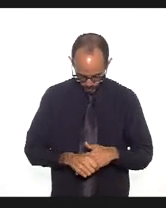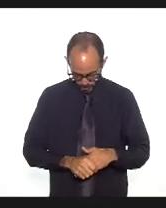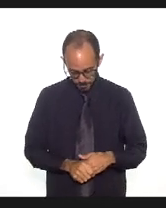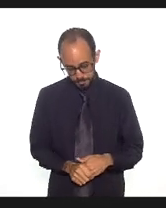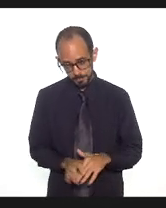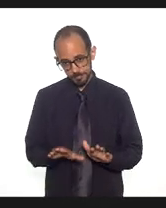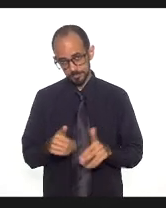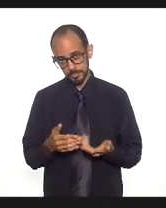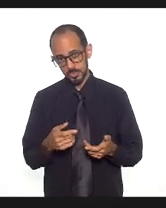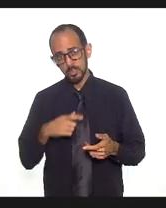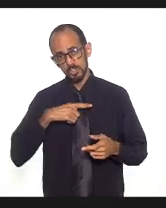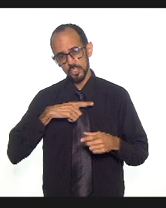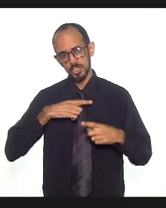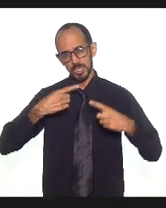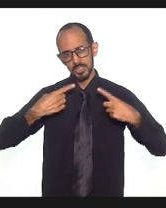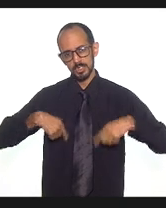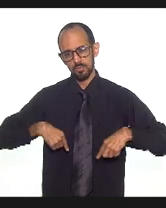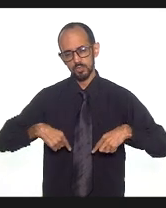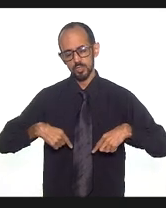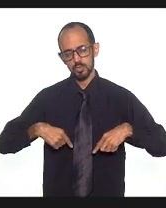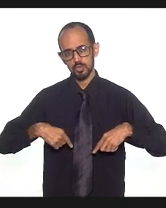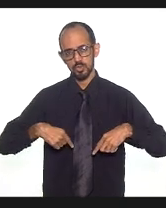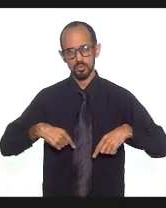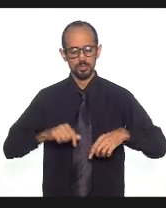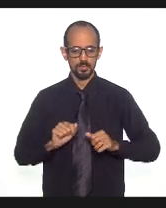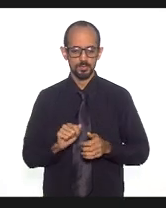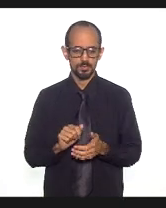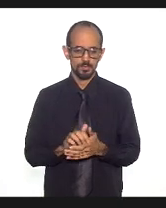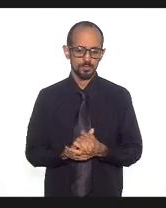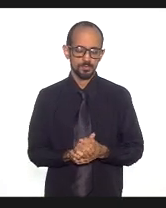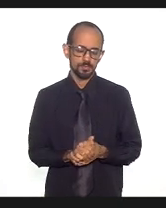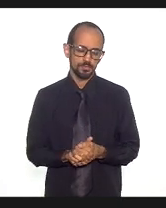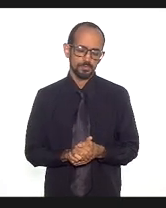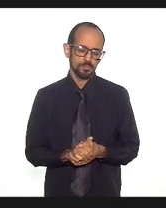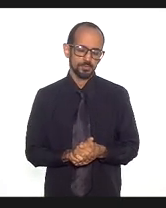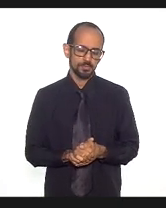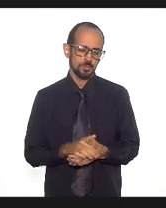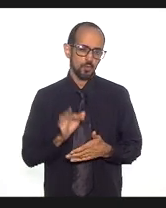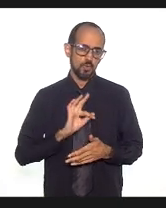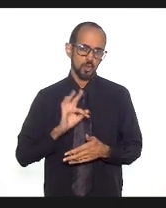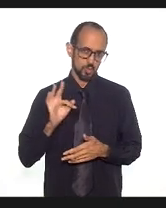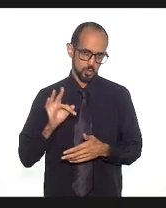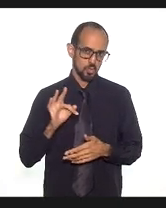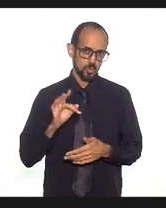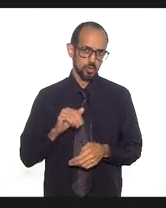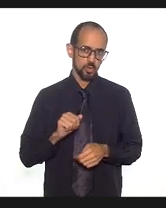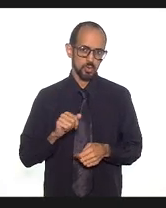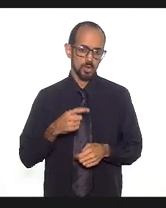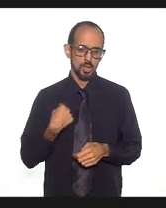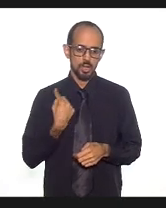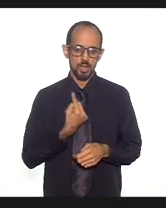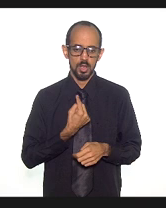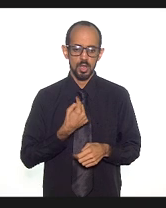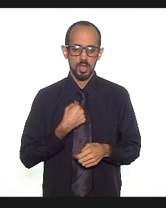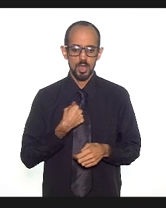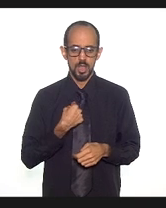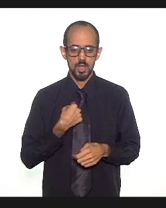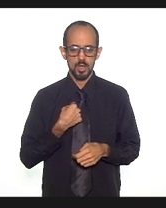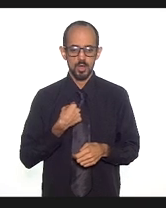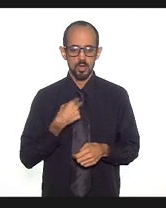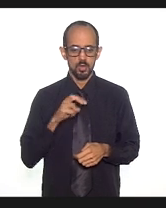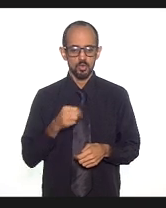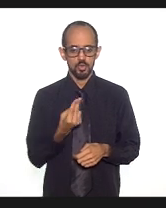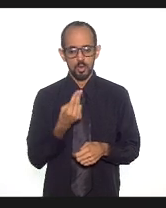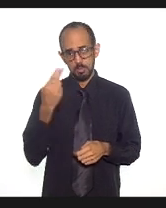temos muitos desafios, né, pela frente. Eu sou uma pessoa